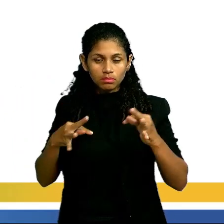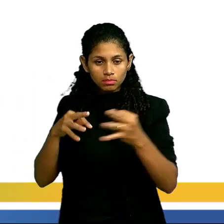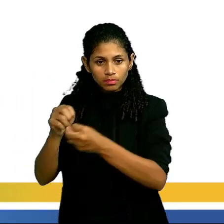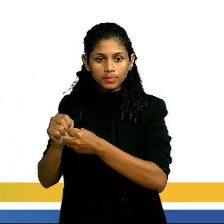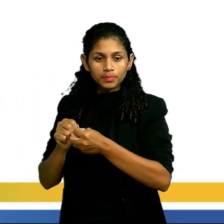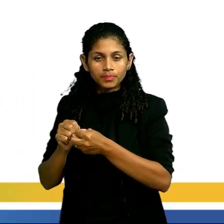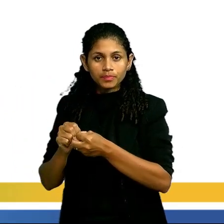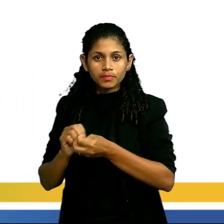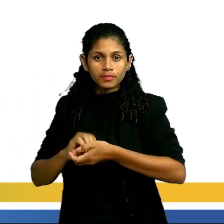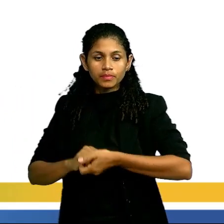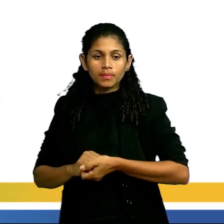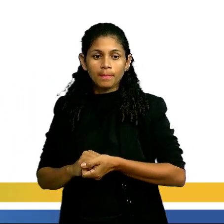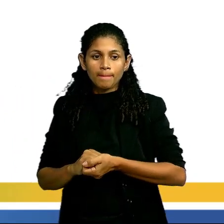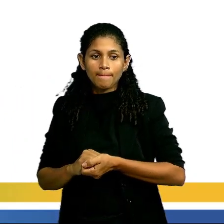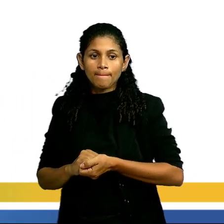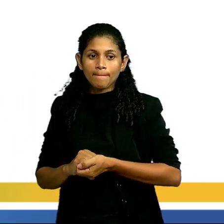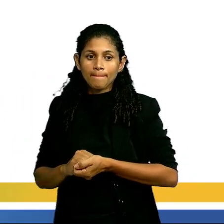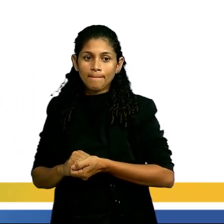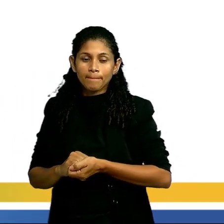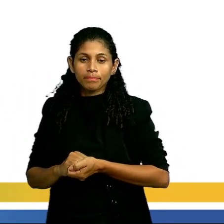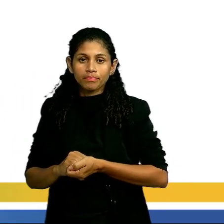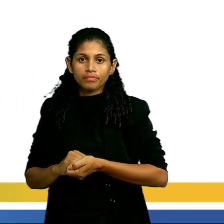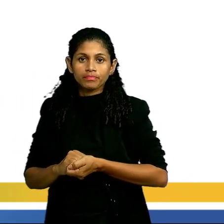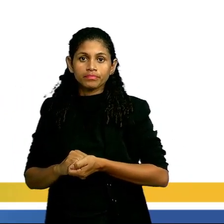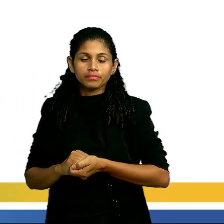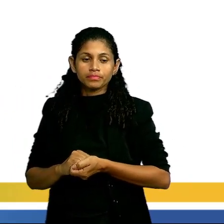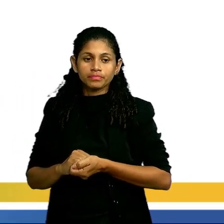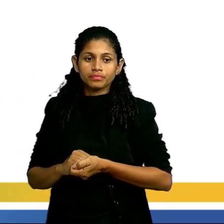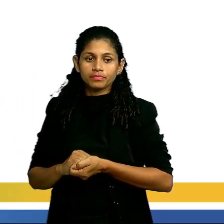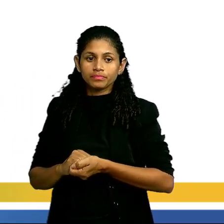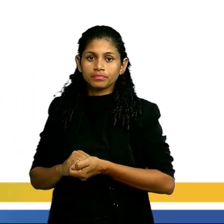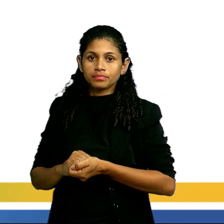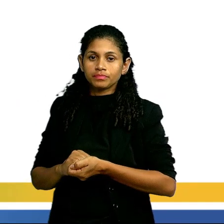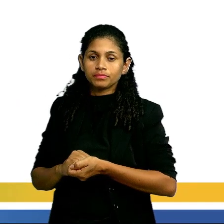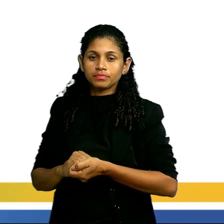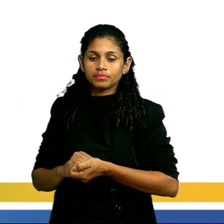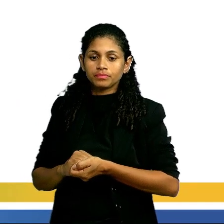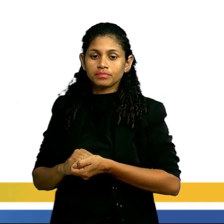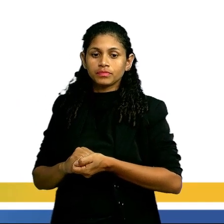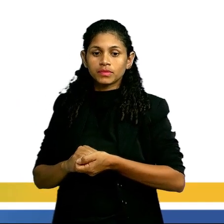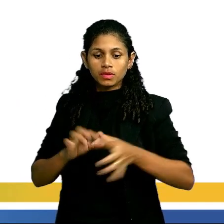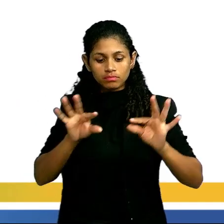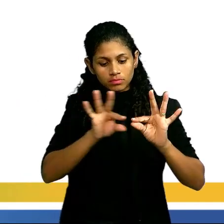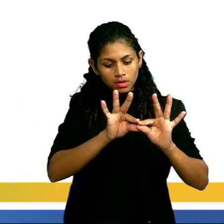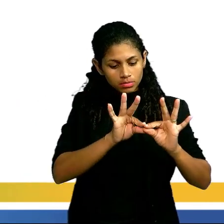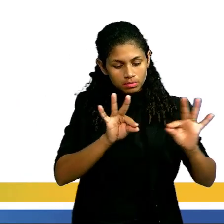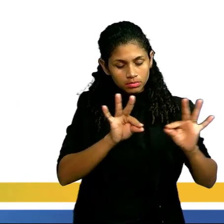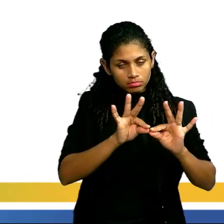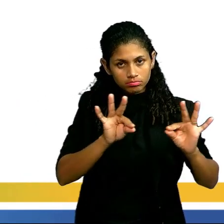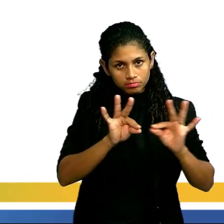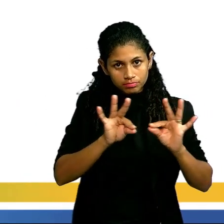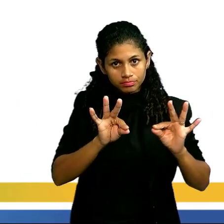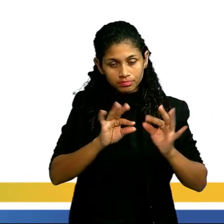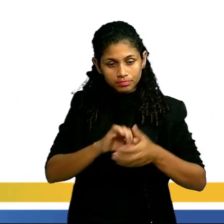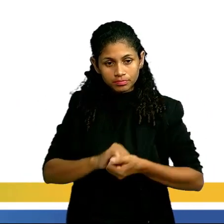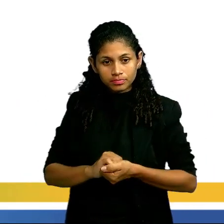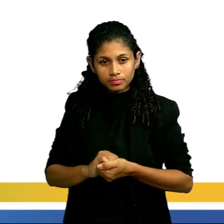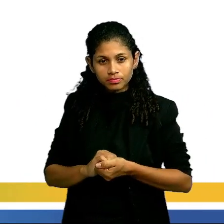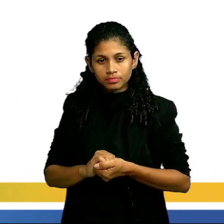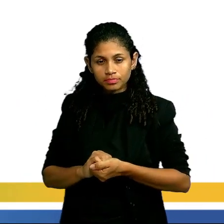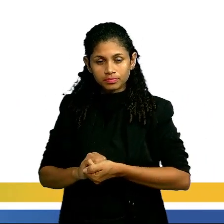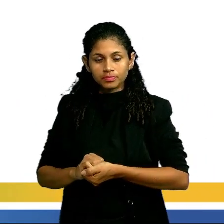lá. Multiplica 2 vezes 150, 300. Então, nós vamos ter 750